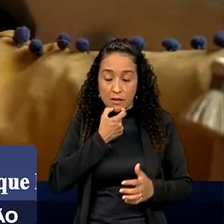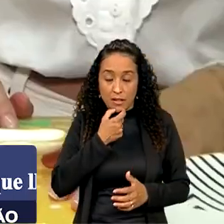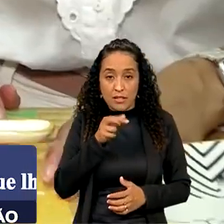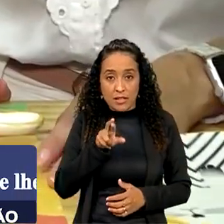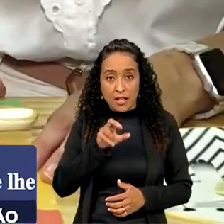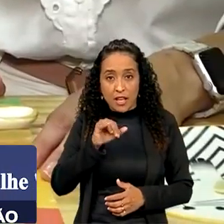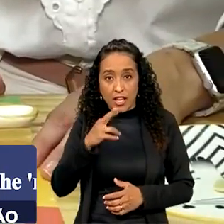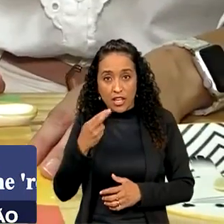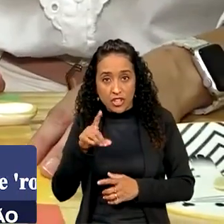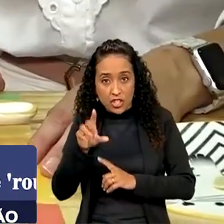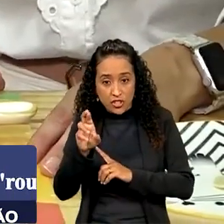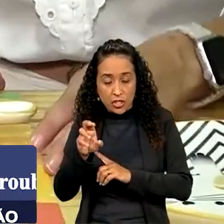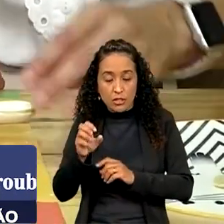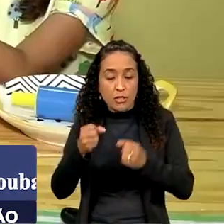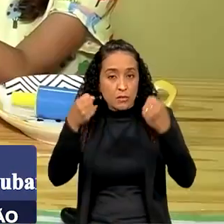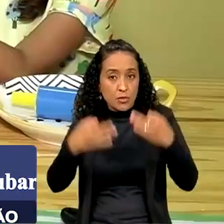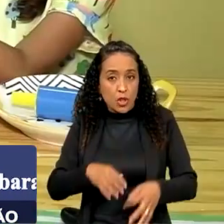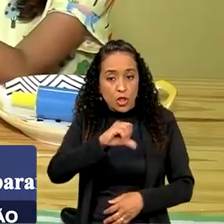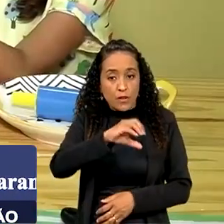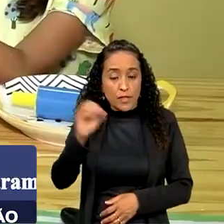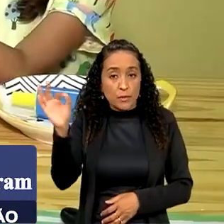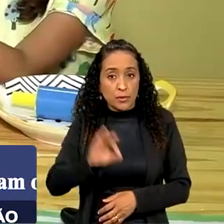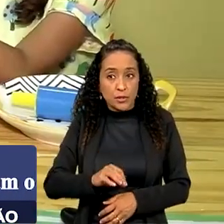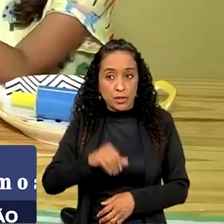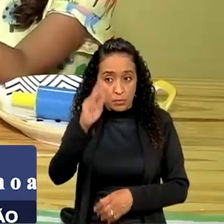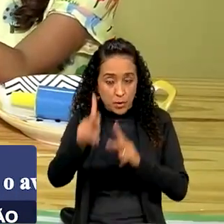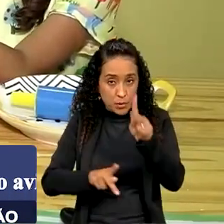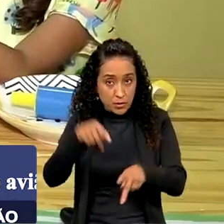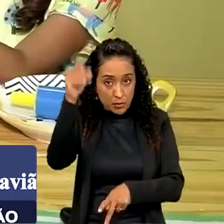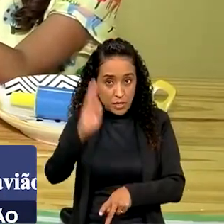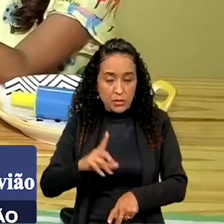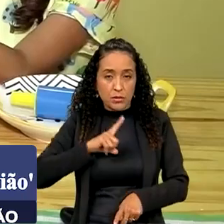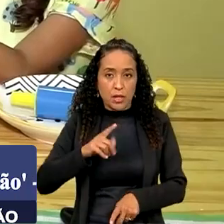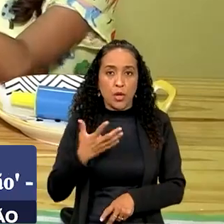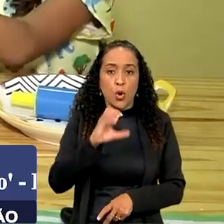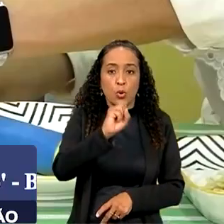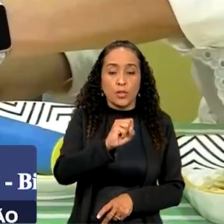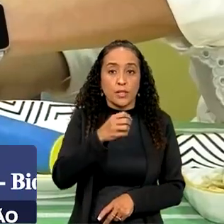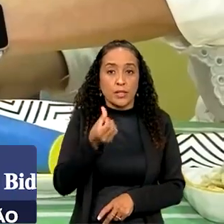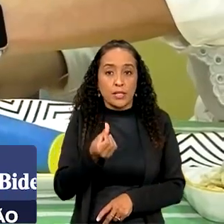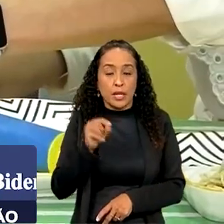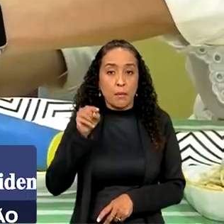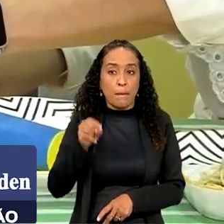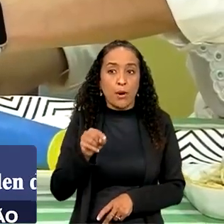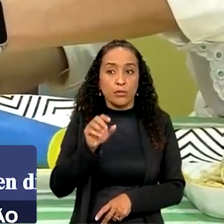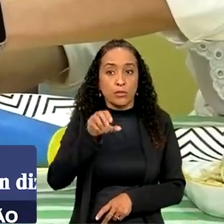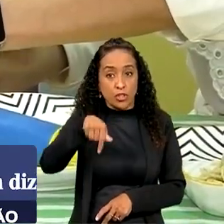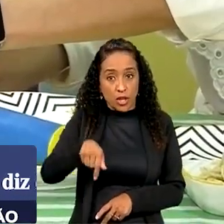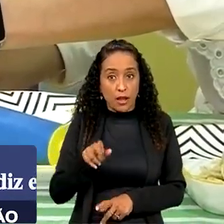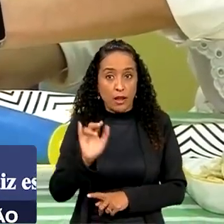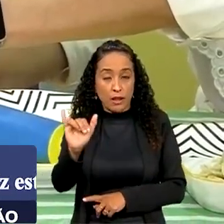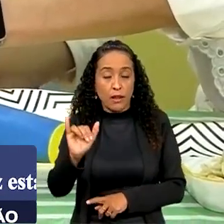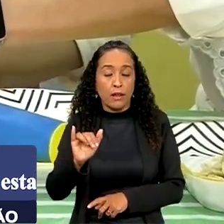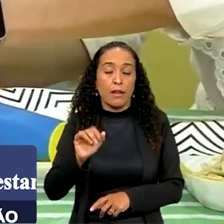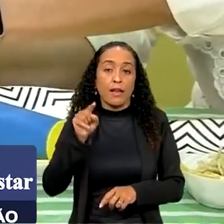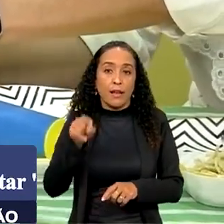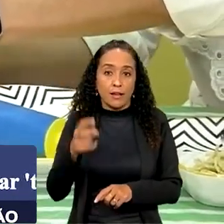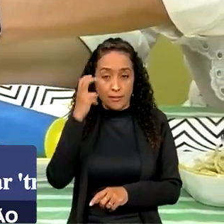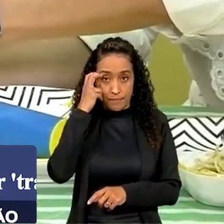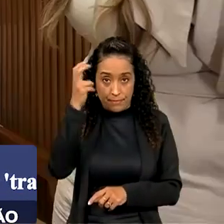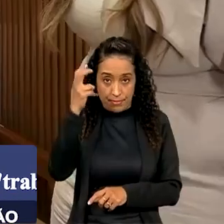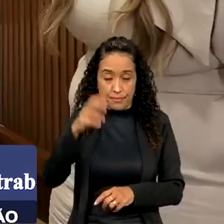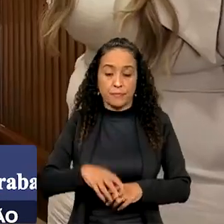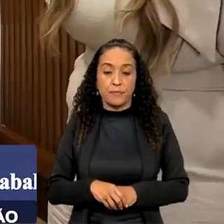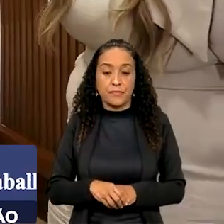Lin revelou que 90% da população brasileira tem, em média, 87 pontos de QI, o quociente de